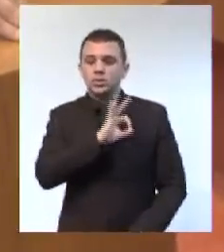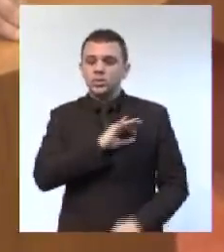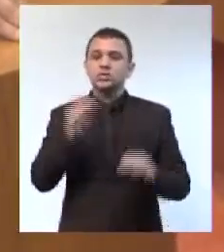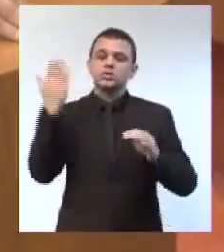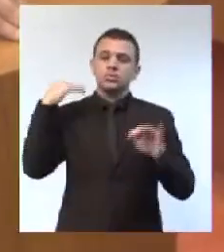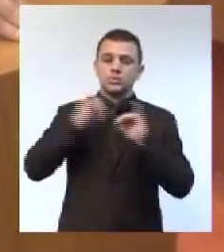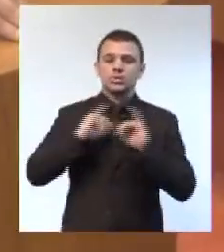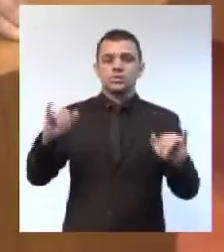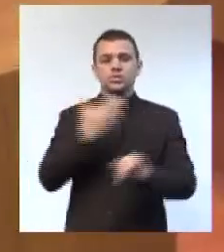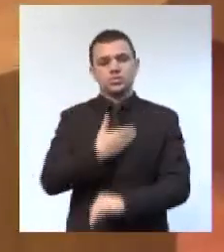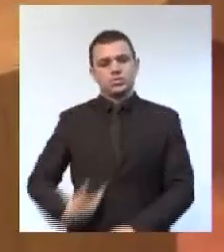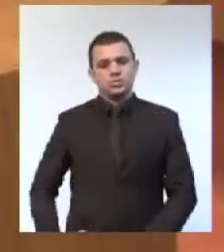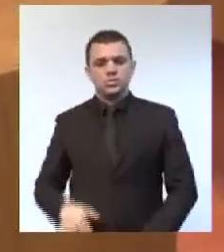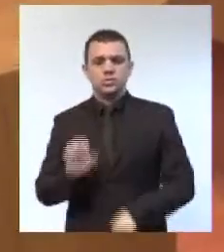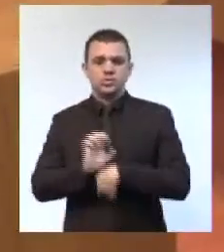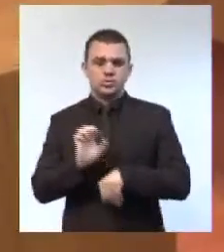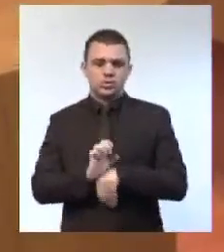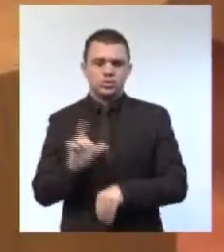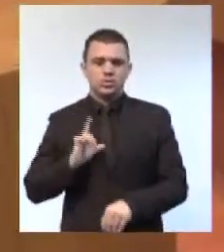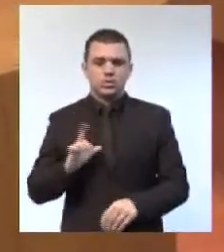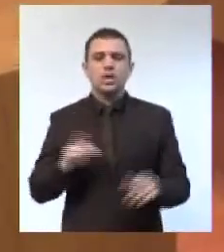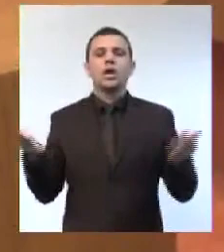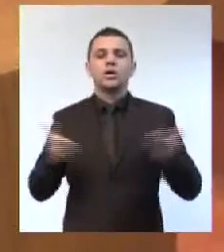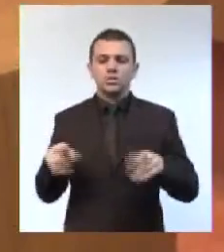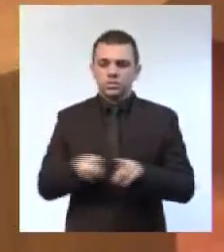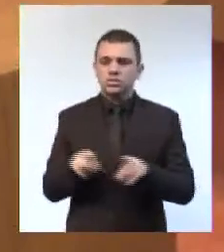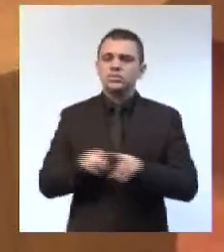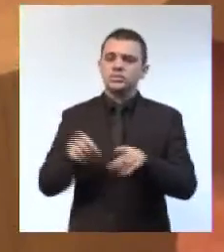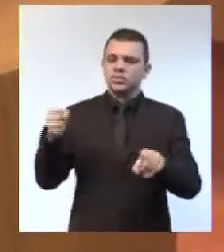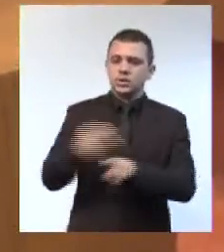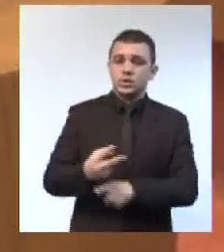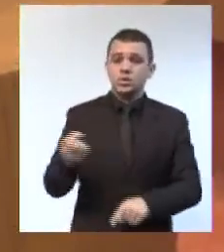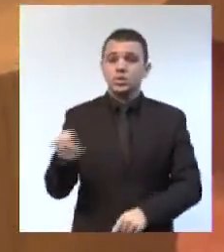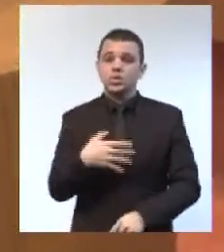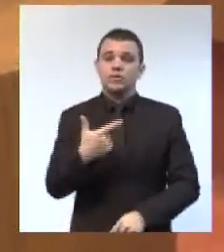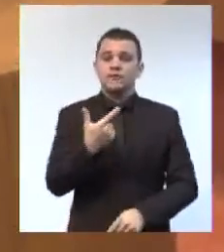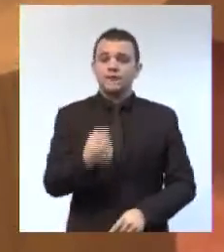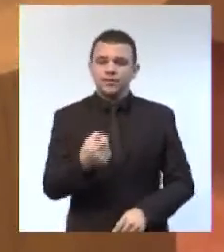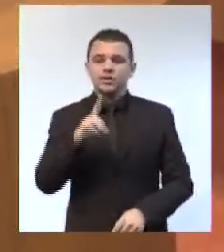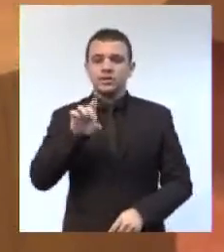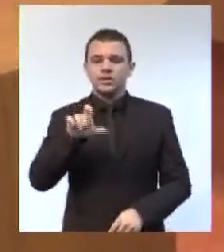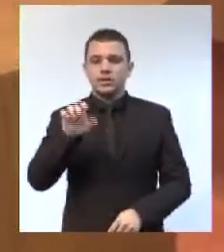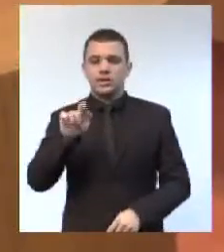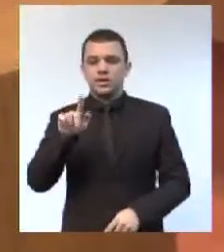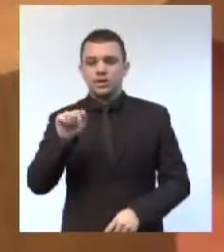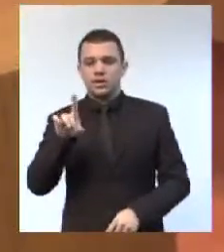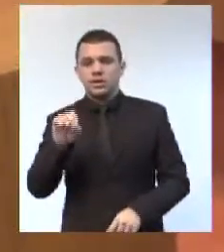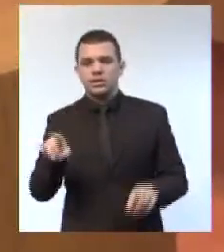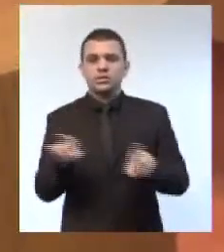anunciado pelo governador do Estado. Nomeou agora mais 20 delegados. Nomeou no mês passado mais